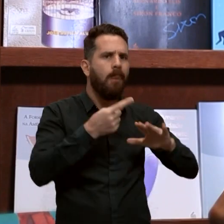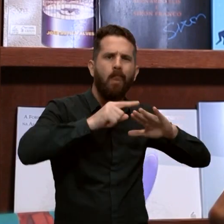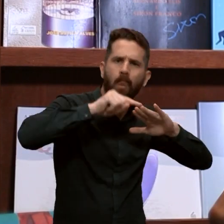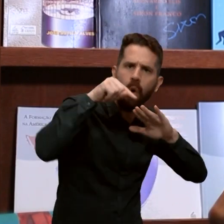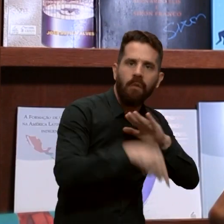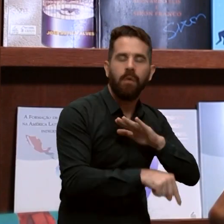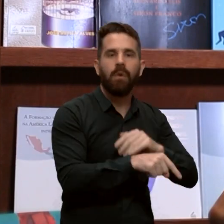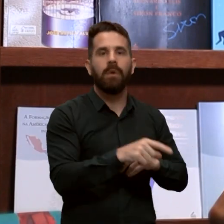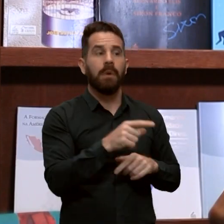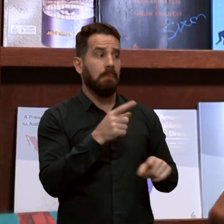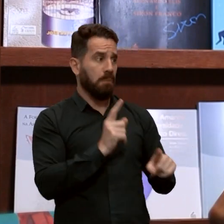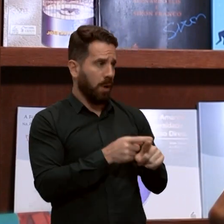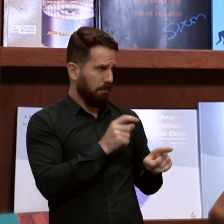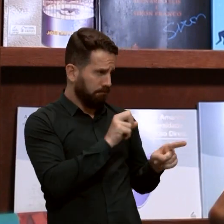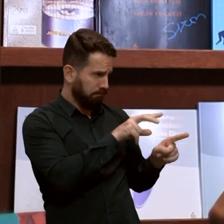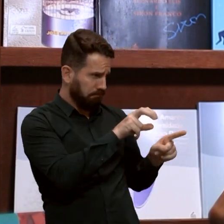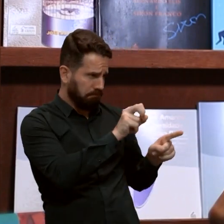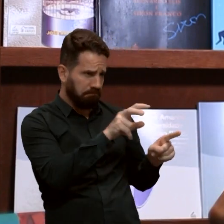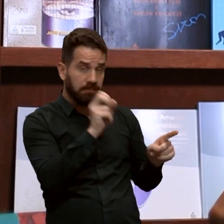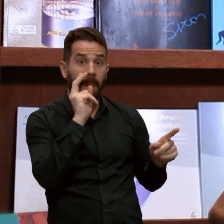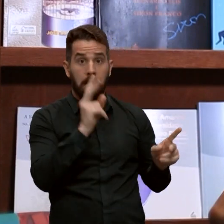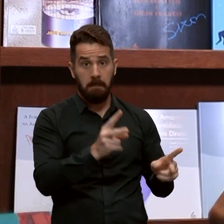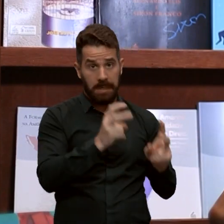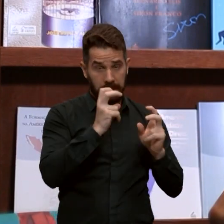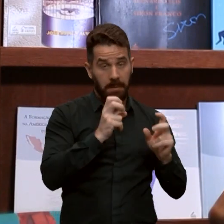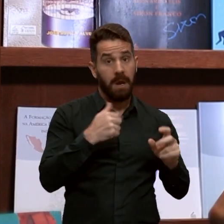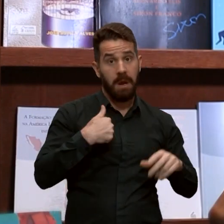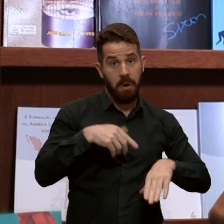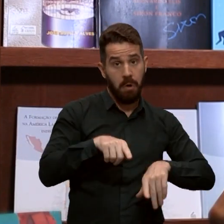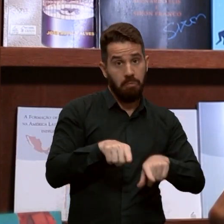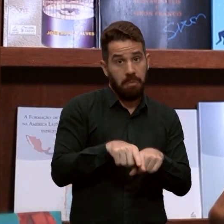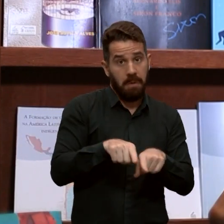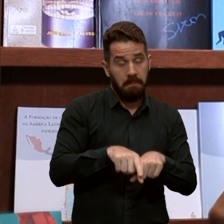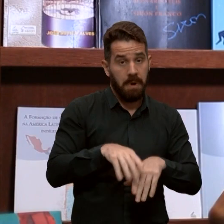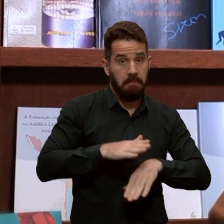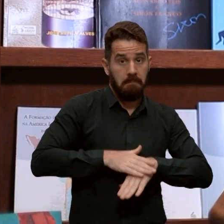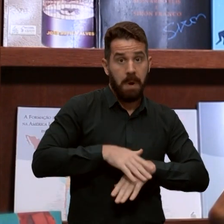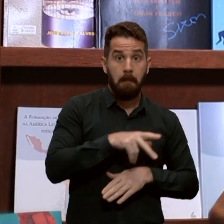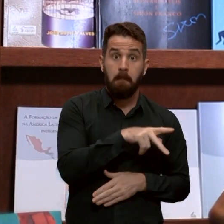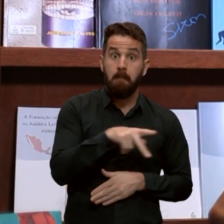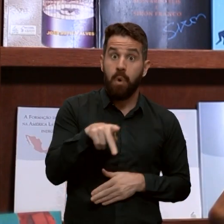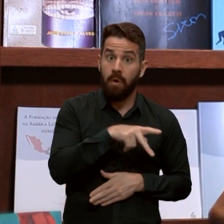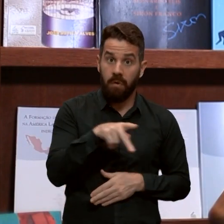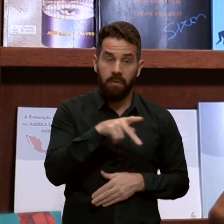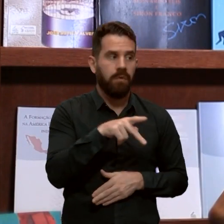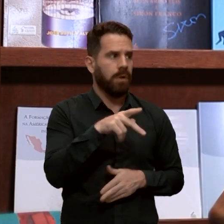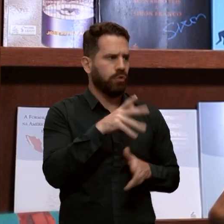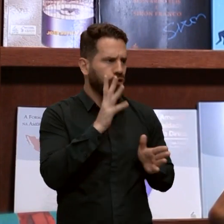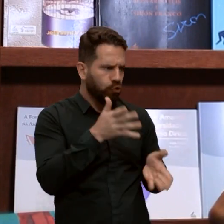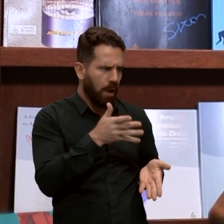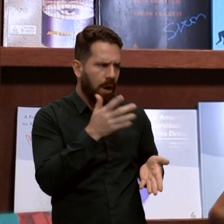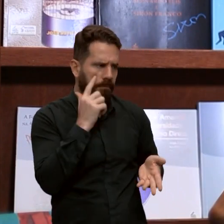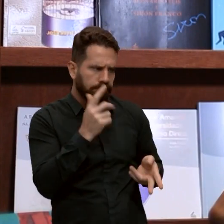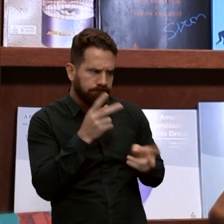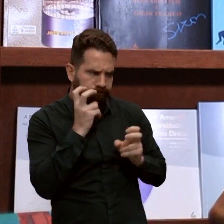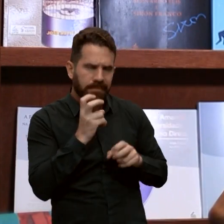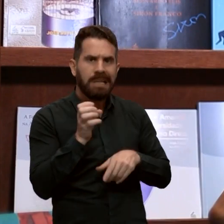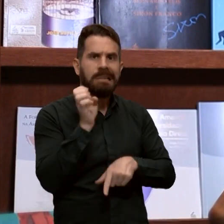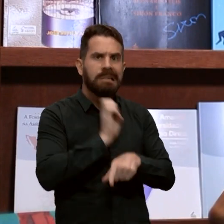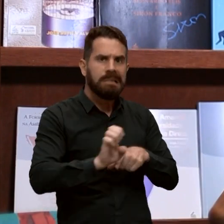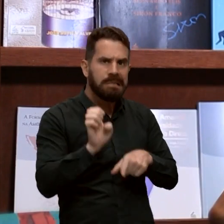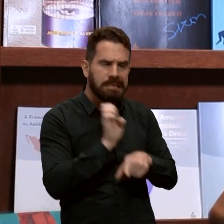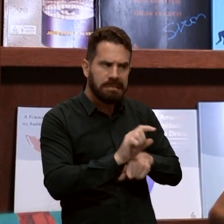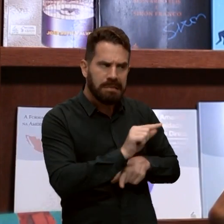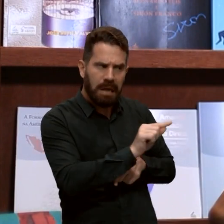gente tem percebido, até mesmo pela minha experiência enquanto professora, nos estágios também, que a